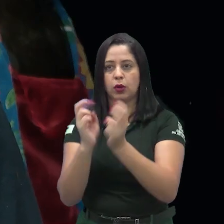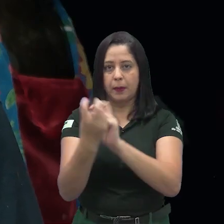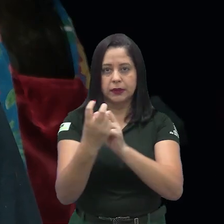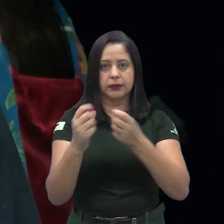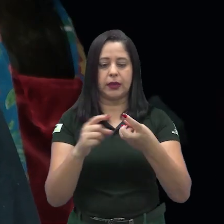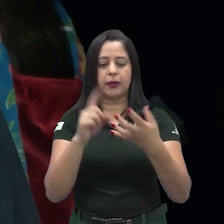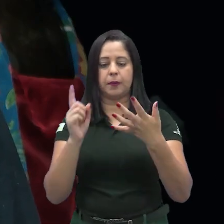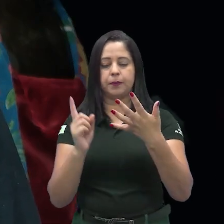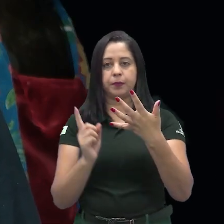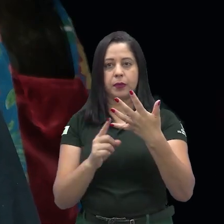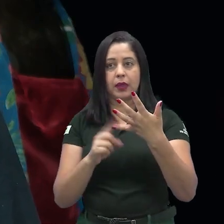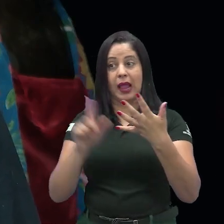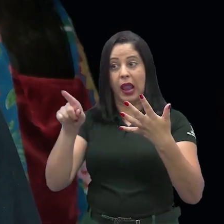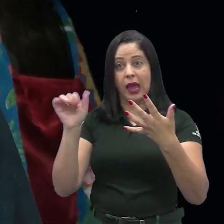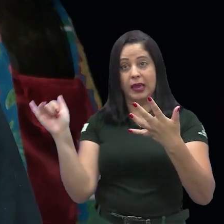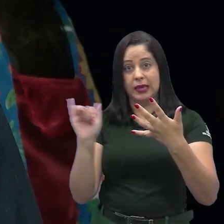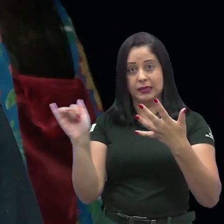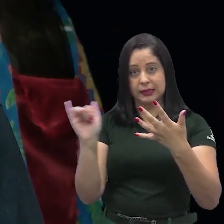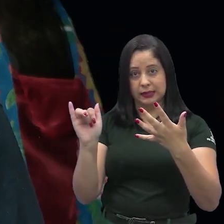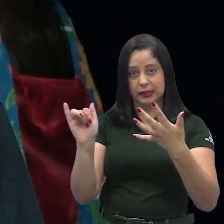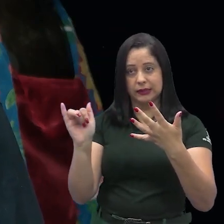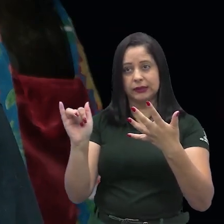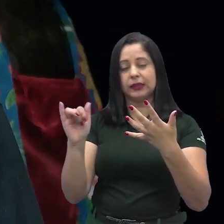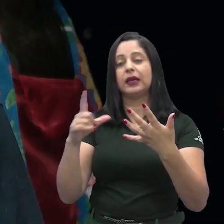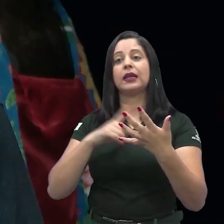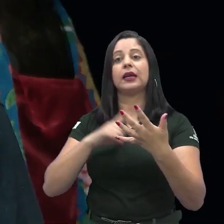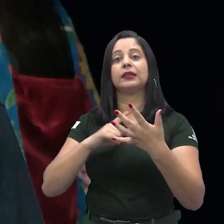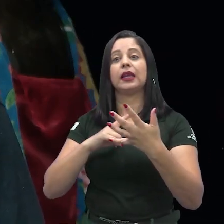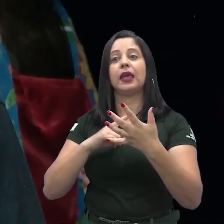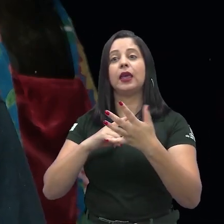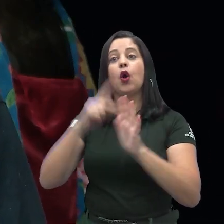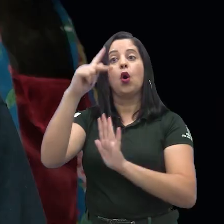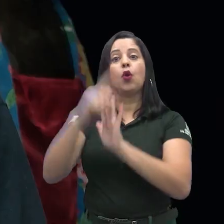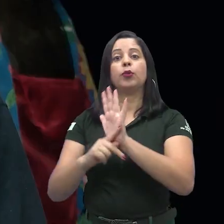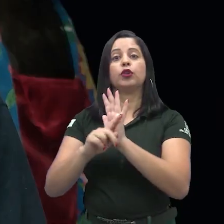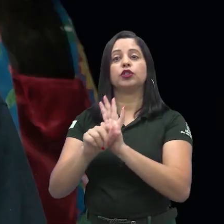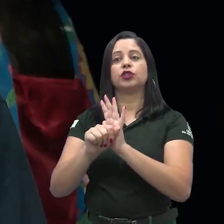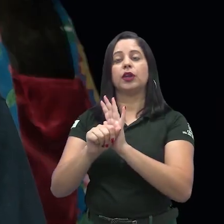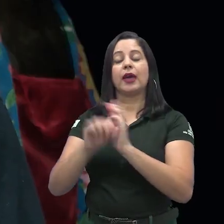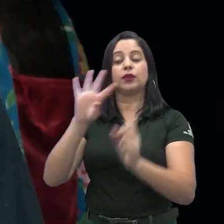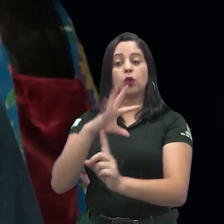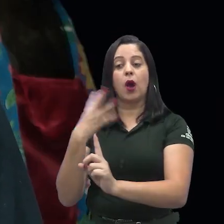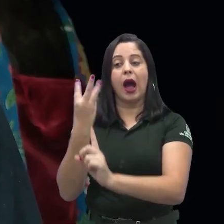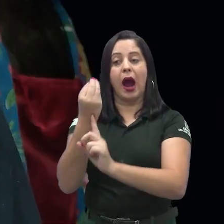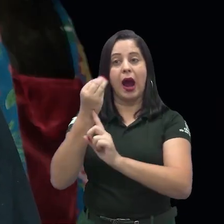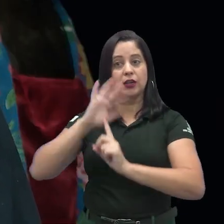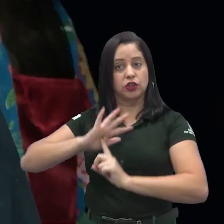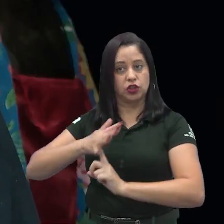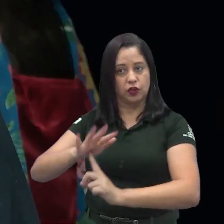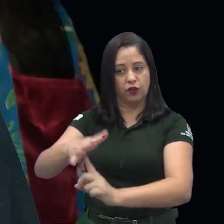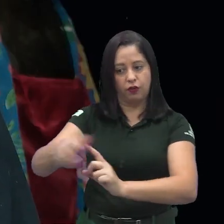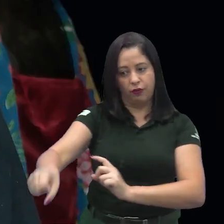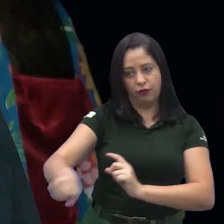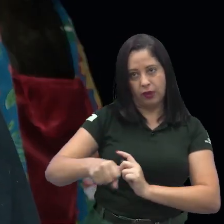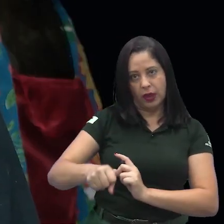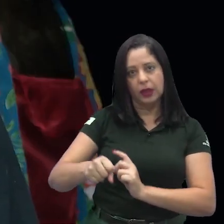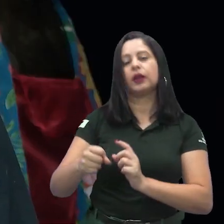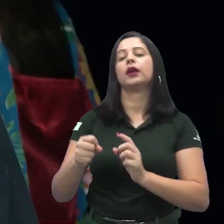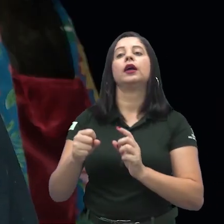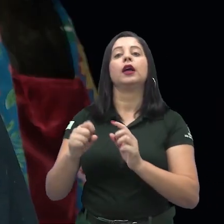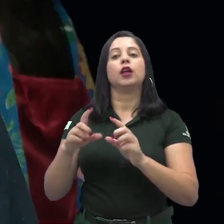gente mantém aos domingos um grupo que chama Arte na Feira, onde a gente trabalha a questão da